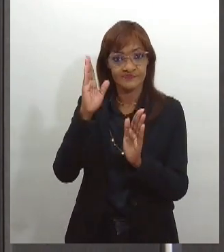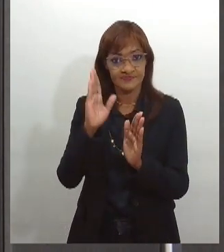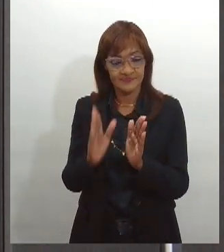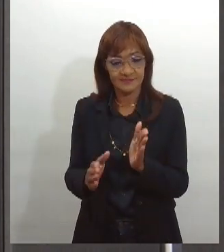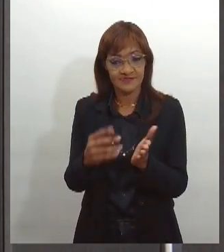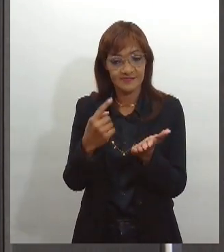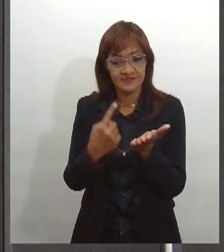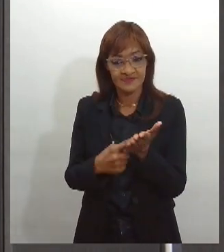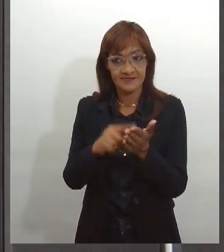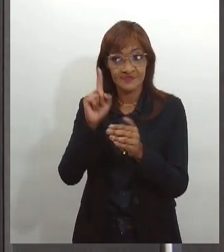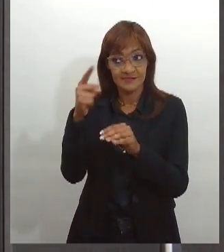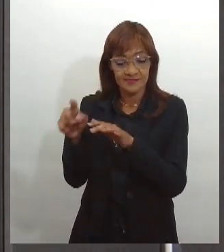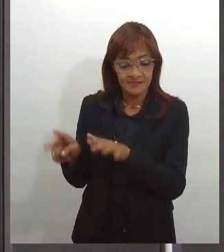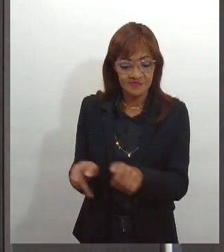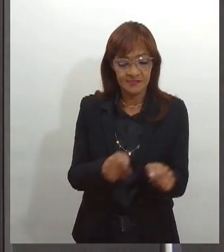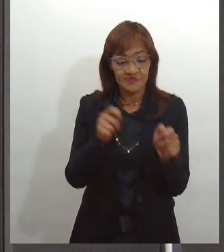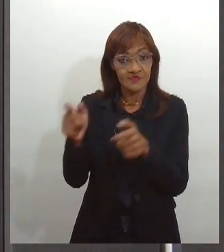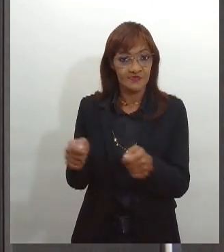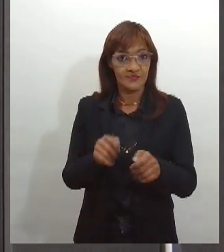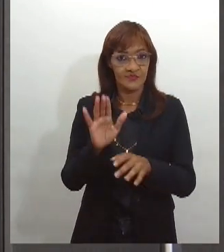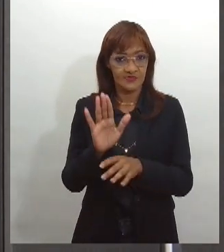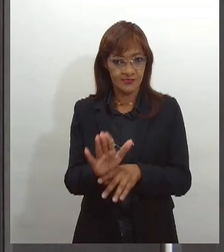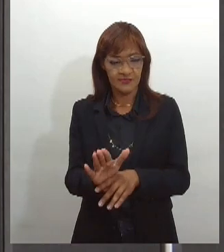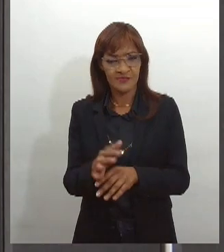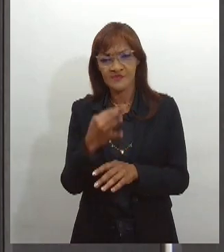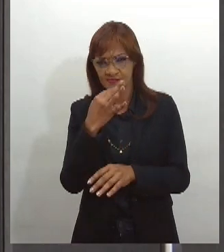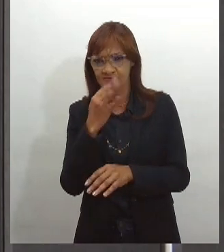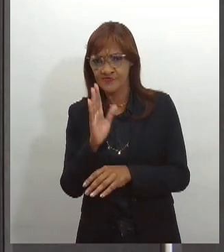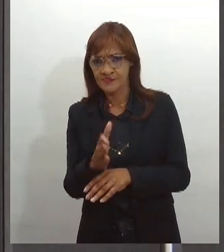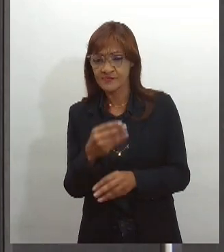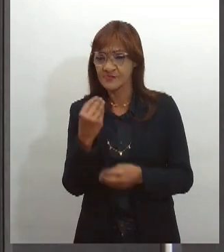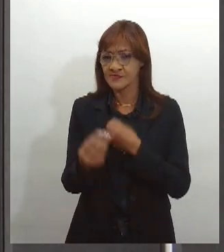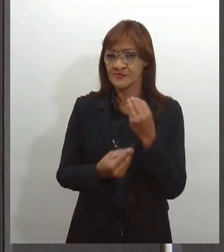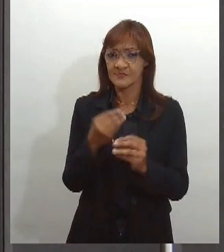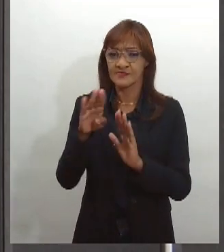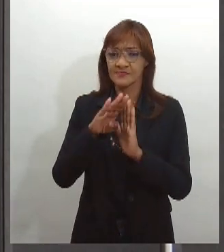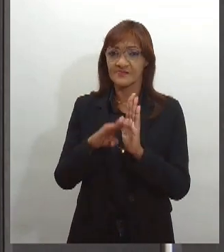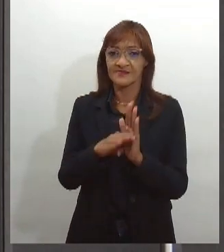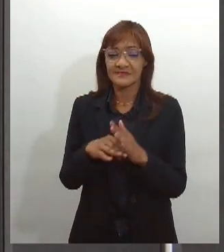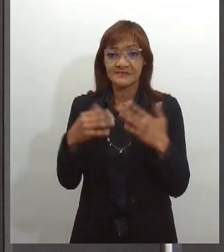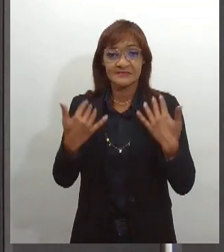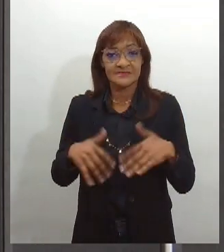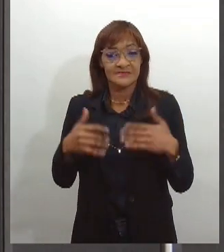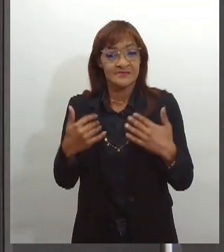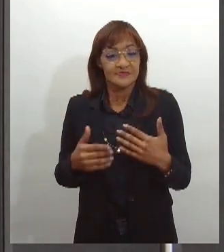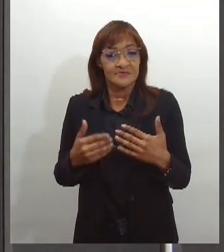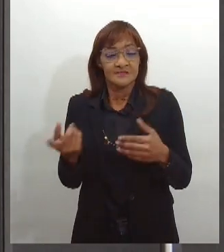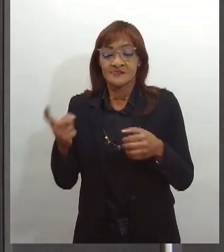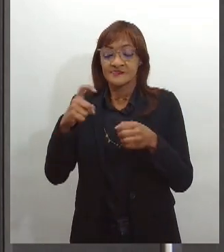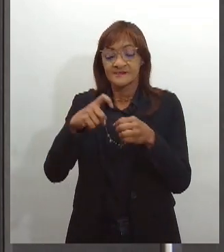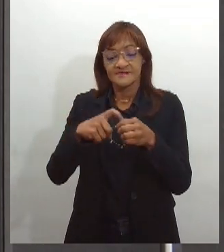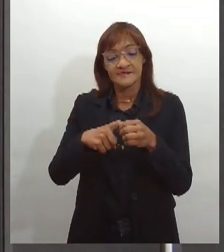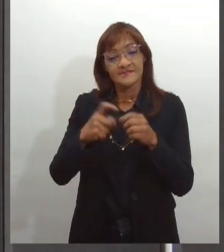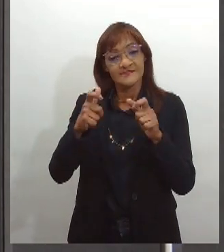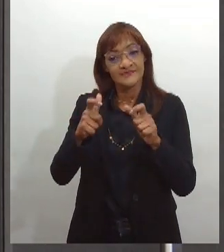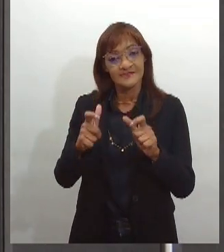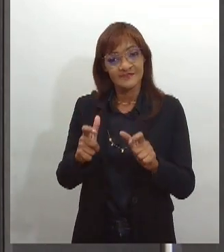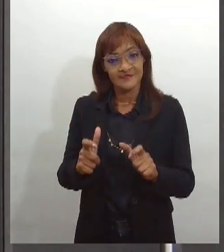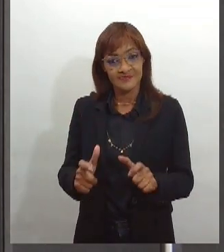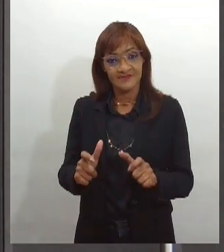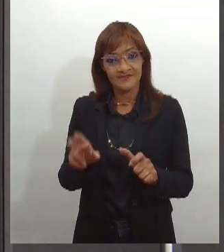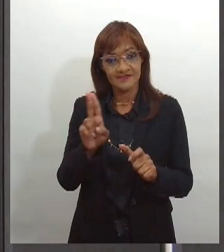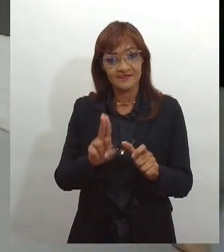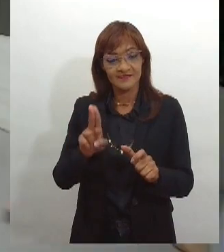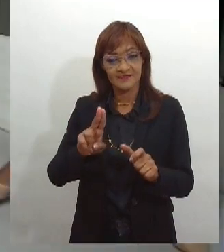semanas. E nós vamos saber mais sobre essa programação e a expectativa para esse retorno do Espaço Cultural com o curador